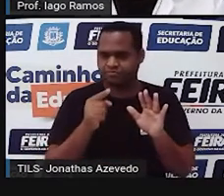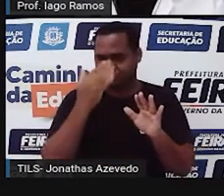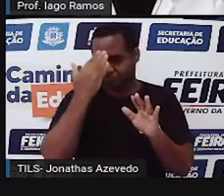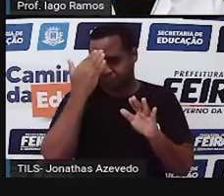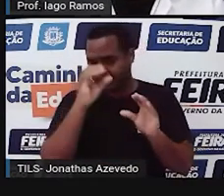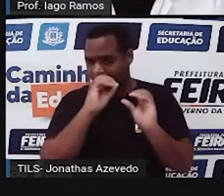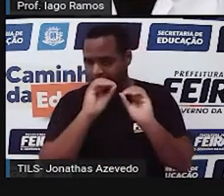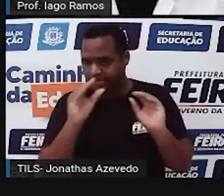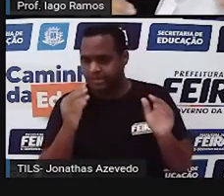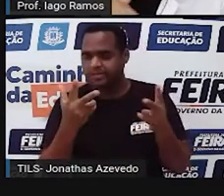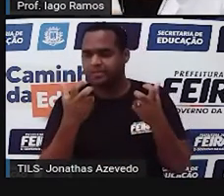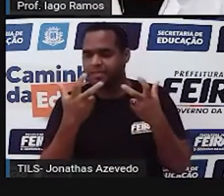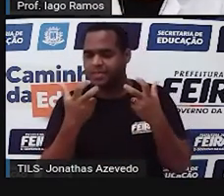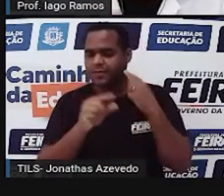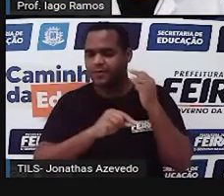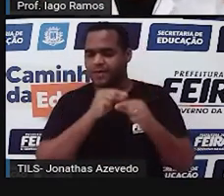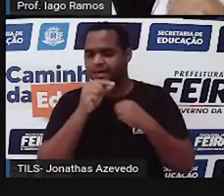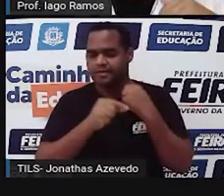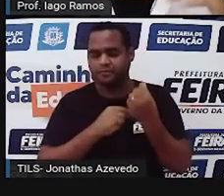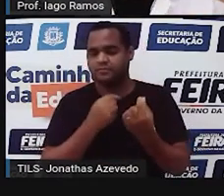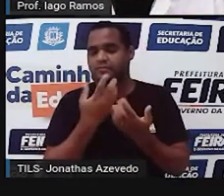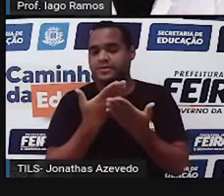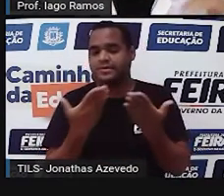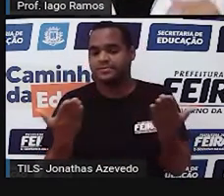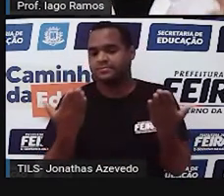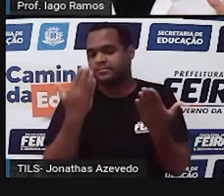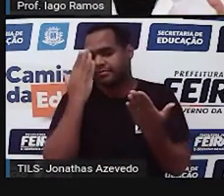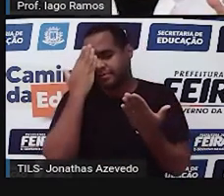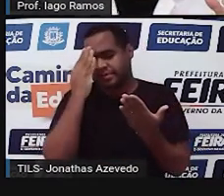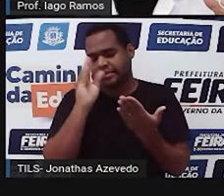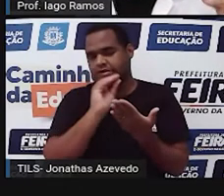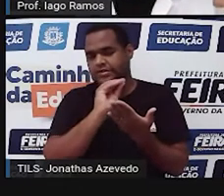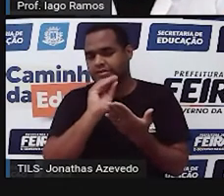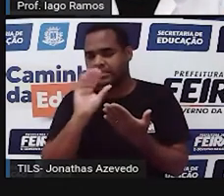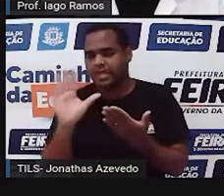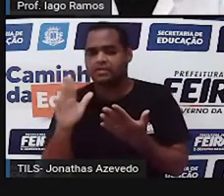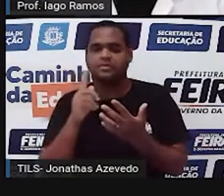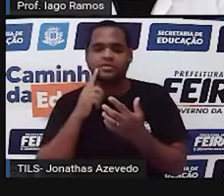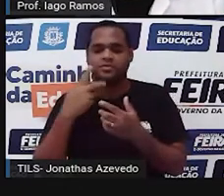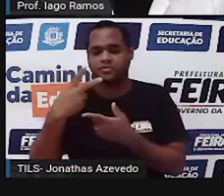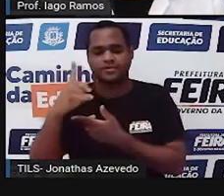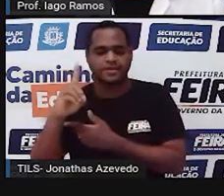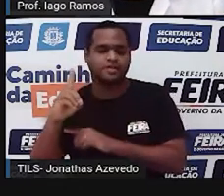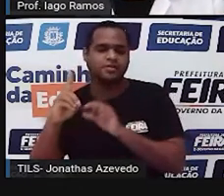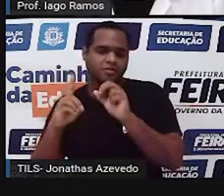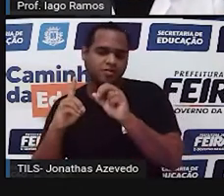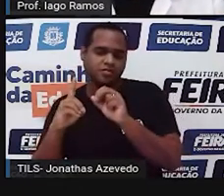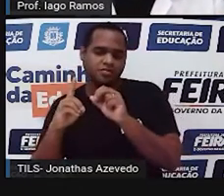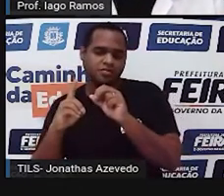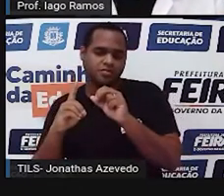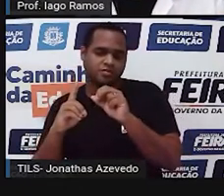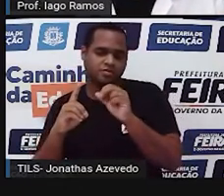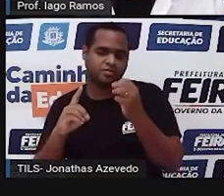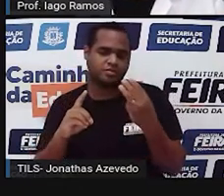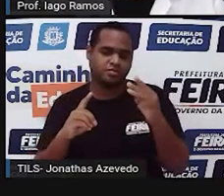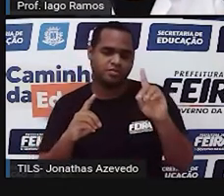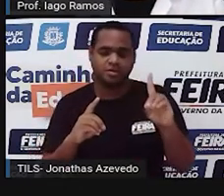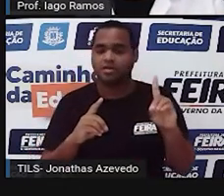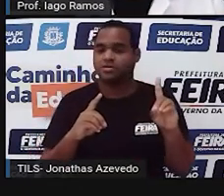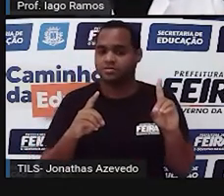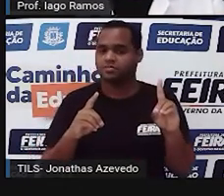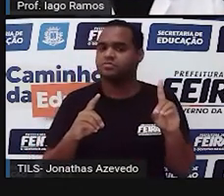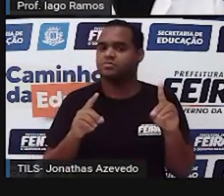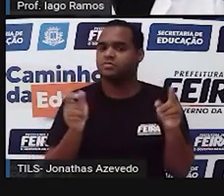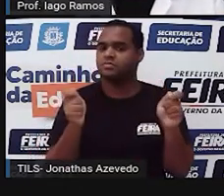te fazer perceber se você entende se a figura é dois de duas dimensões ou se ela é